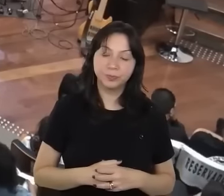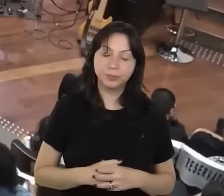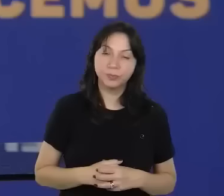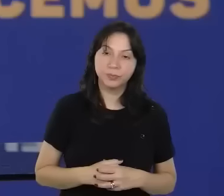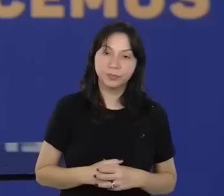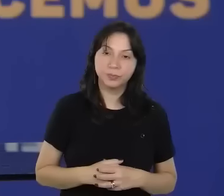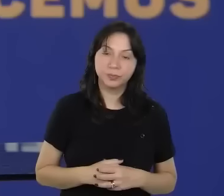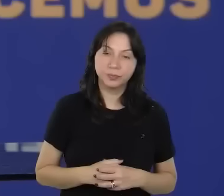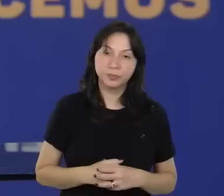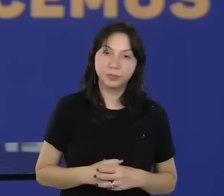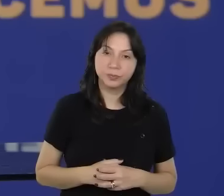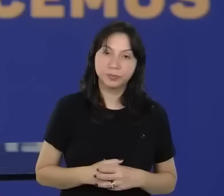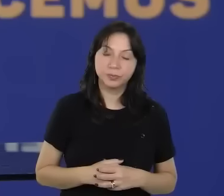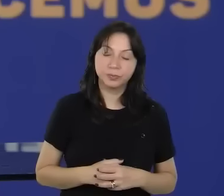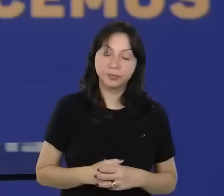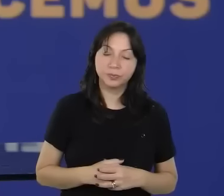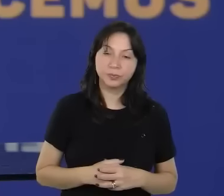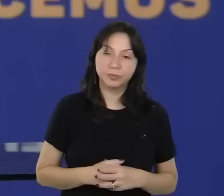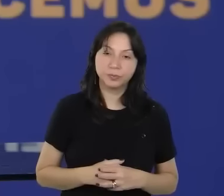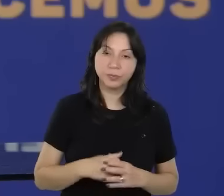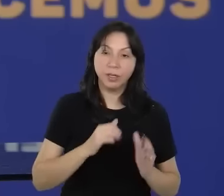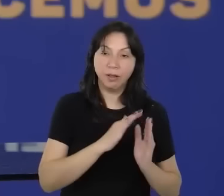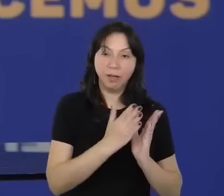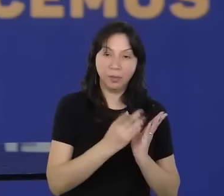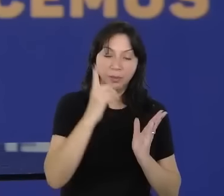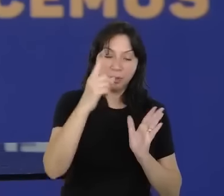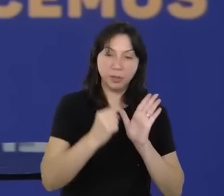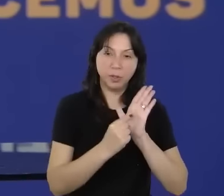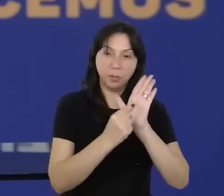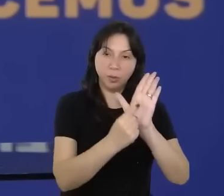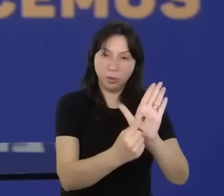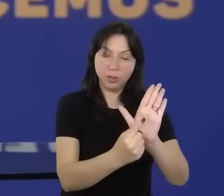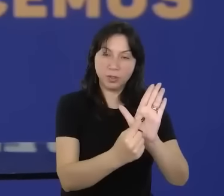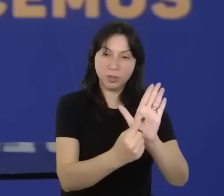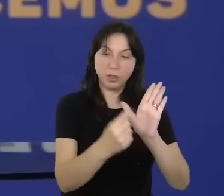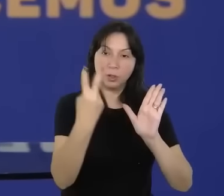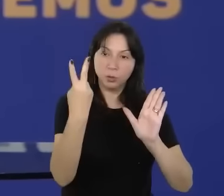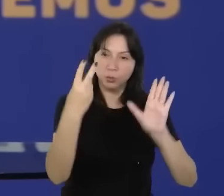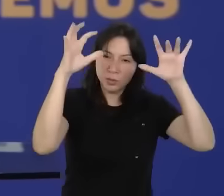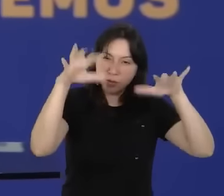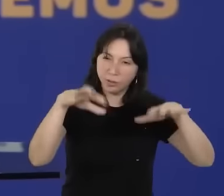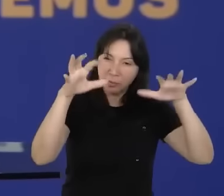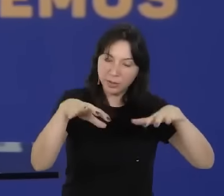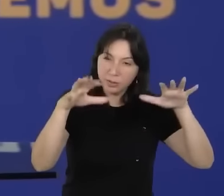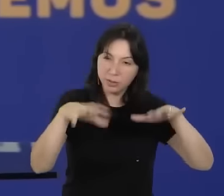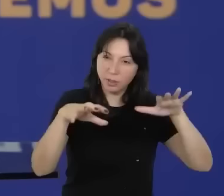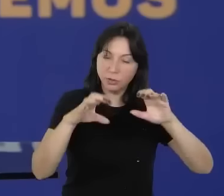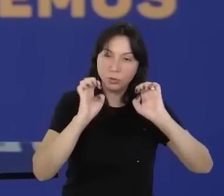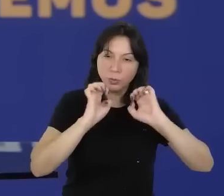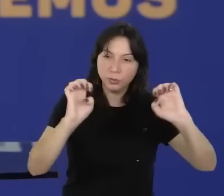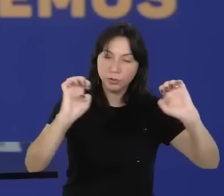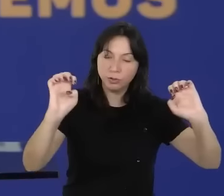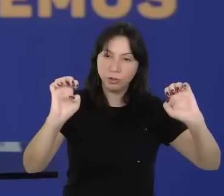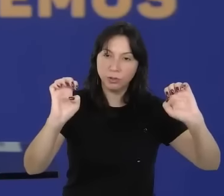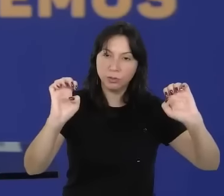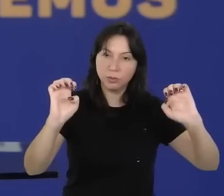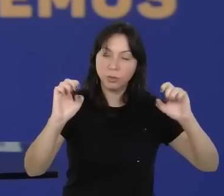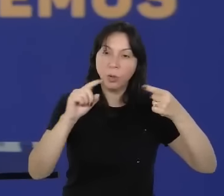registros de tempestade relatado nos Evangelhos da primeira